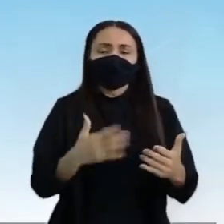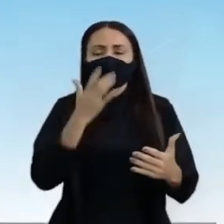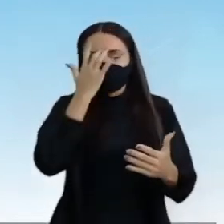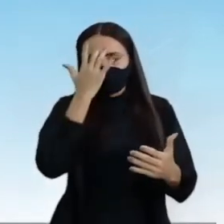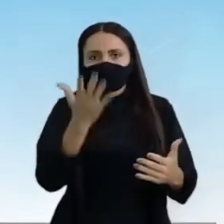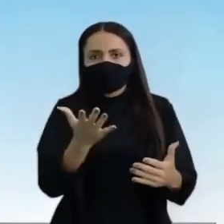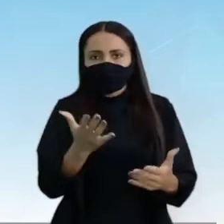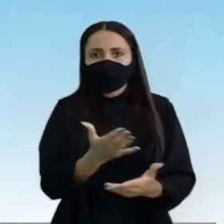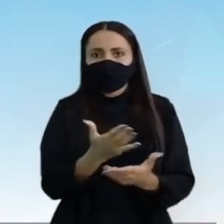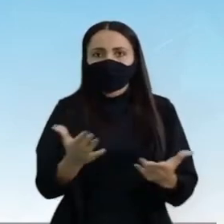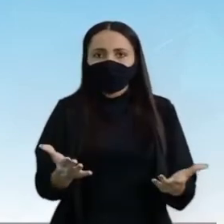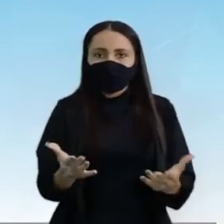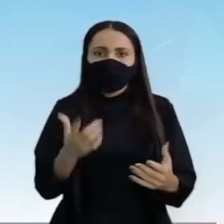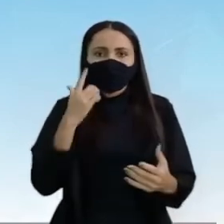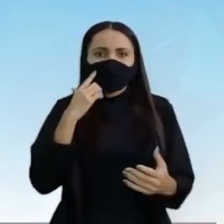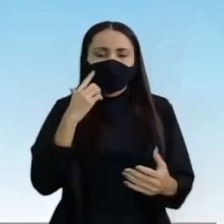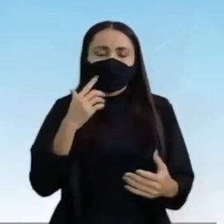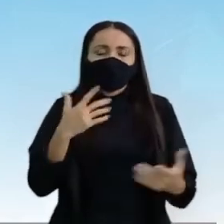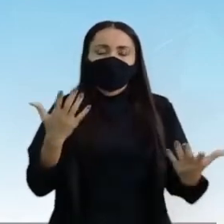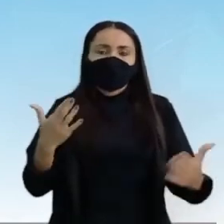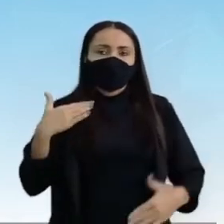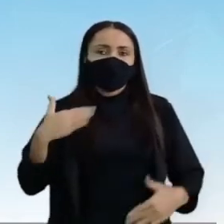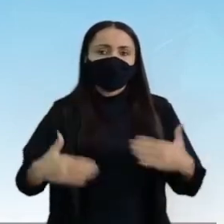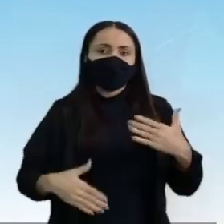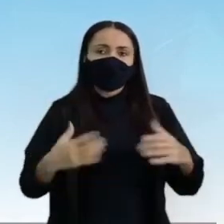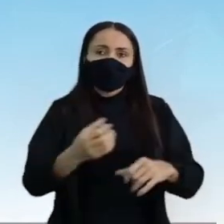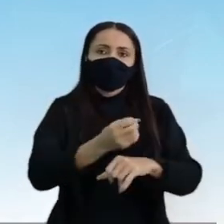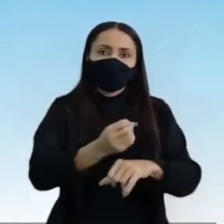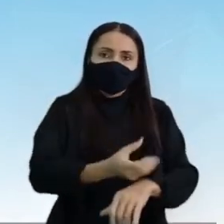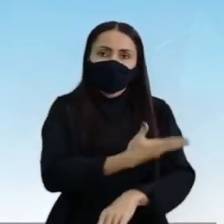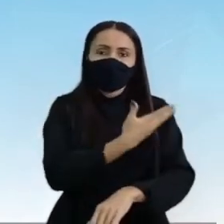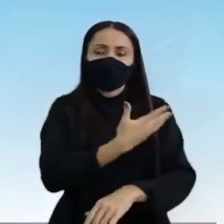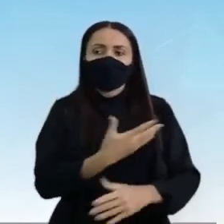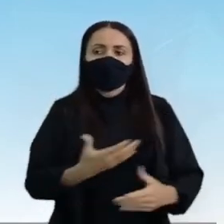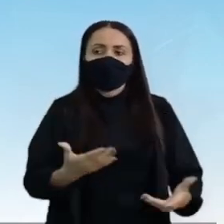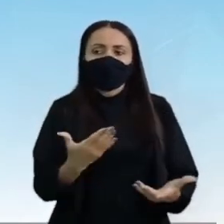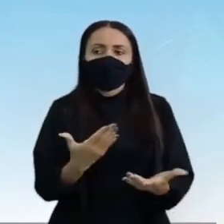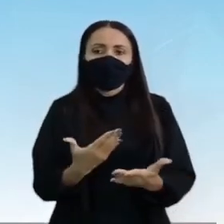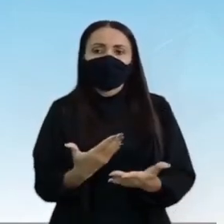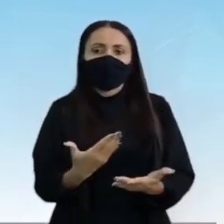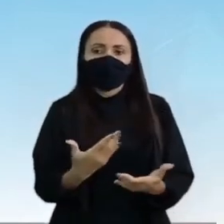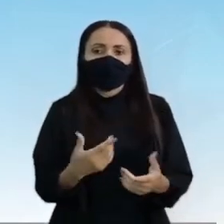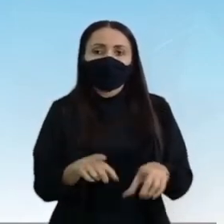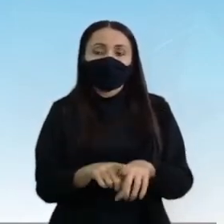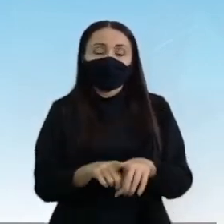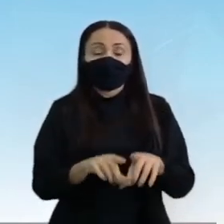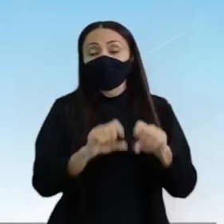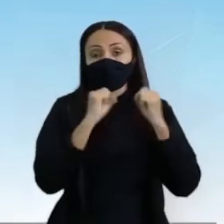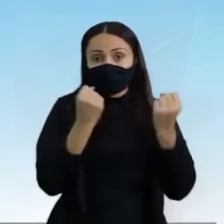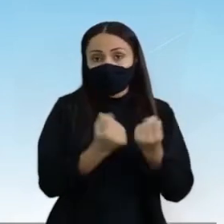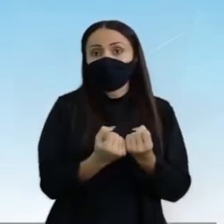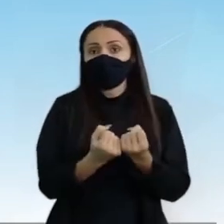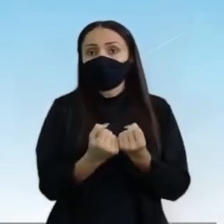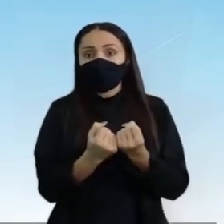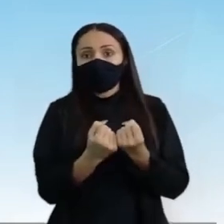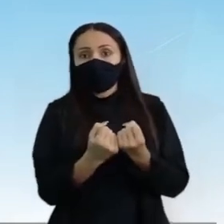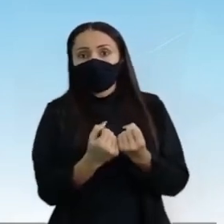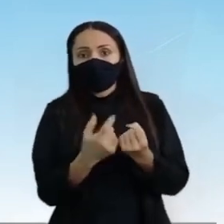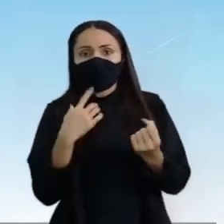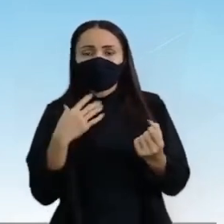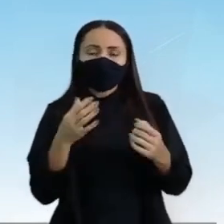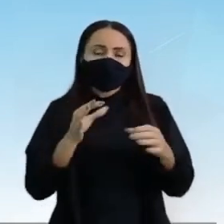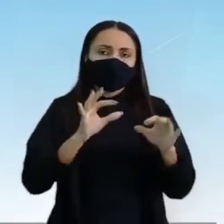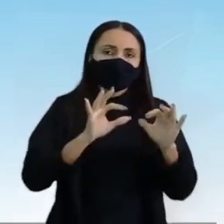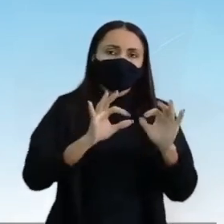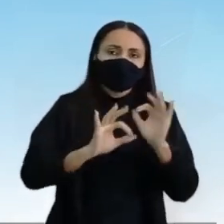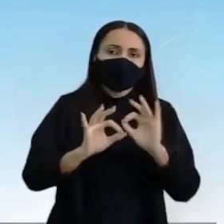facilitadas, tanto no âmbito físico, tanto no âmbito emocional, quanto no social também. Porque nós arrumamos